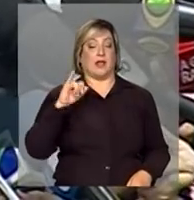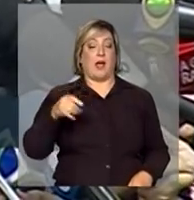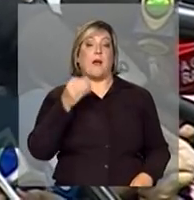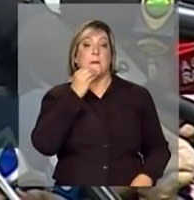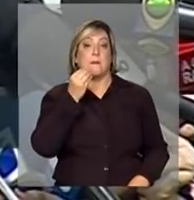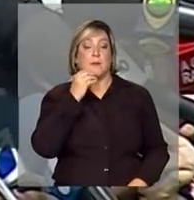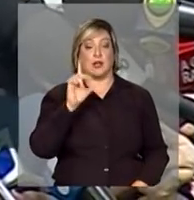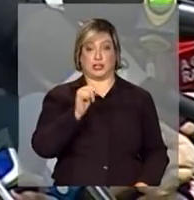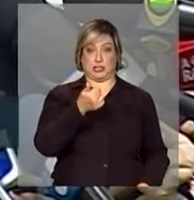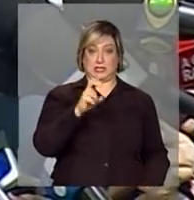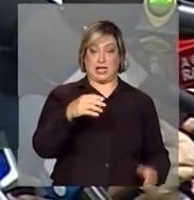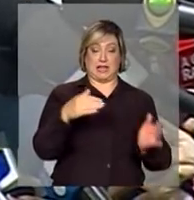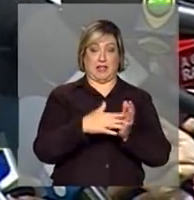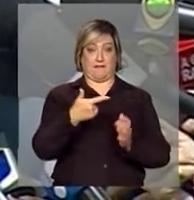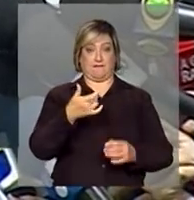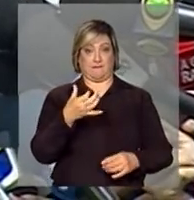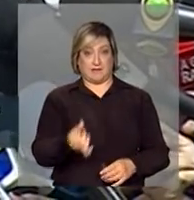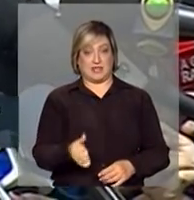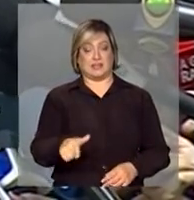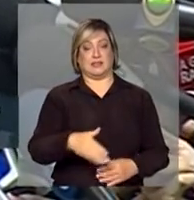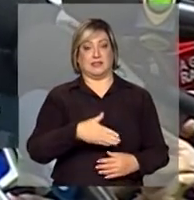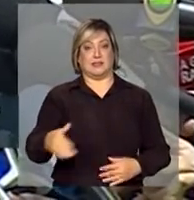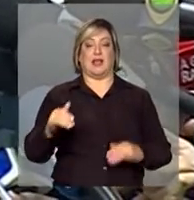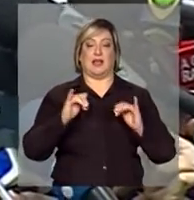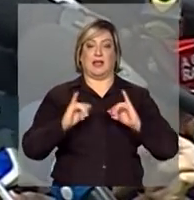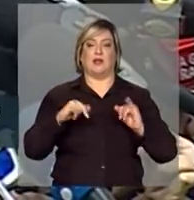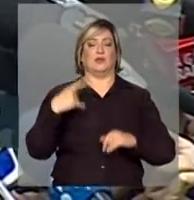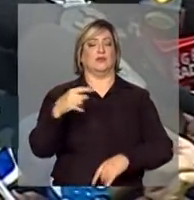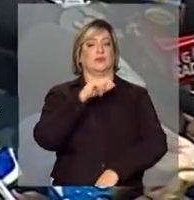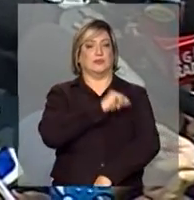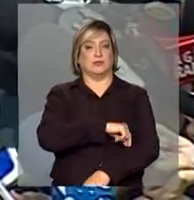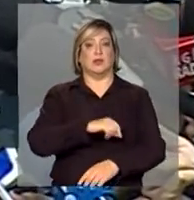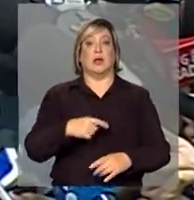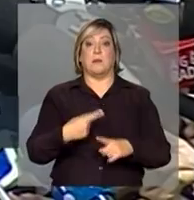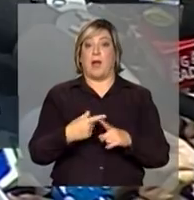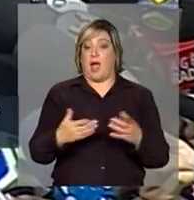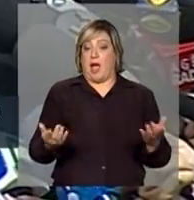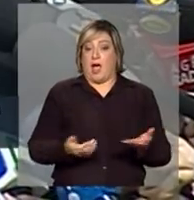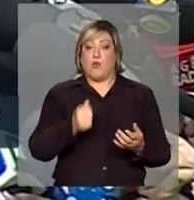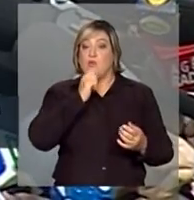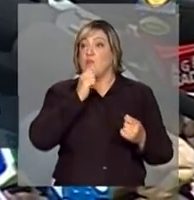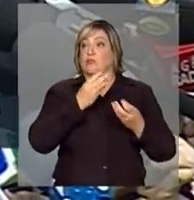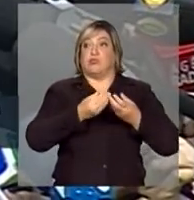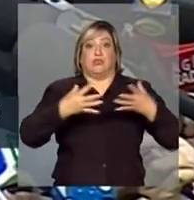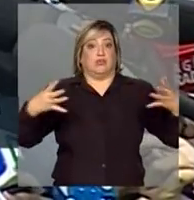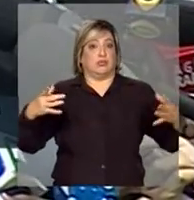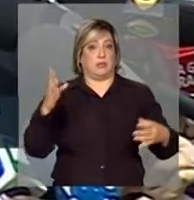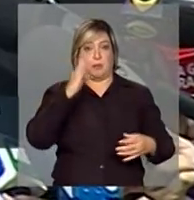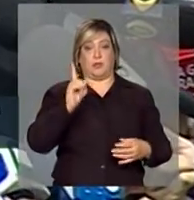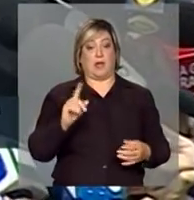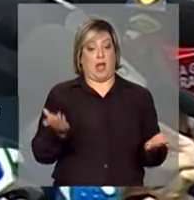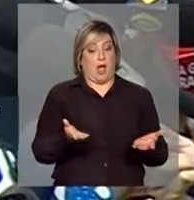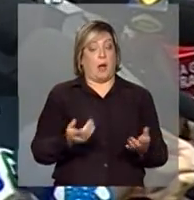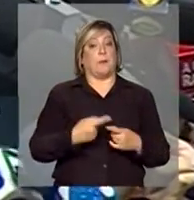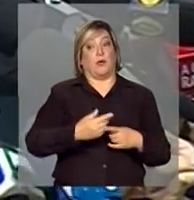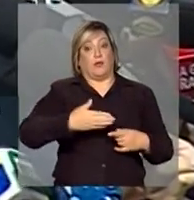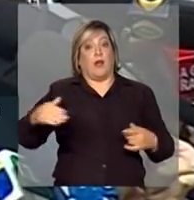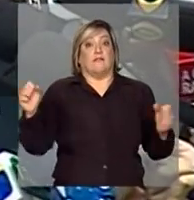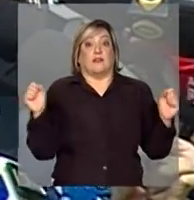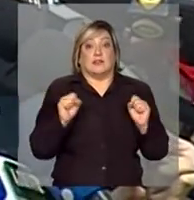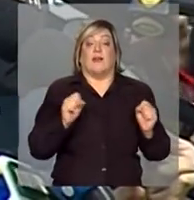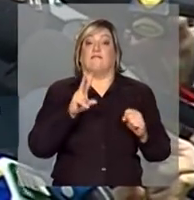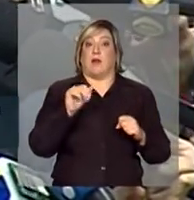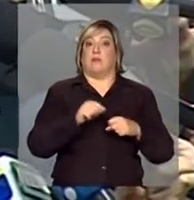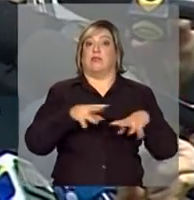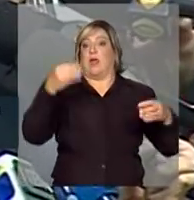ao dia 26, que é um período que ainda não aumentou muito a circulação do vírus da gripe no país. Então, é um momento ideal para se vacinar,